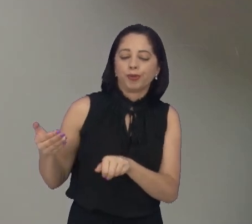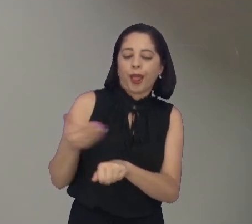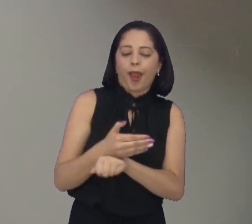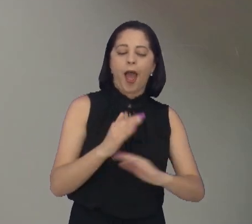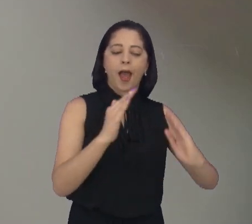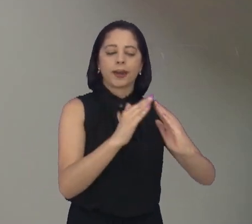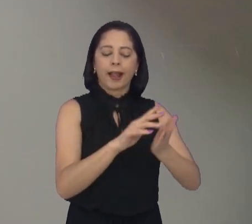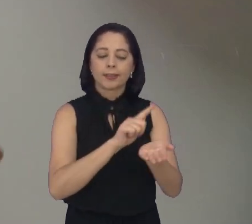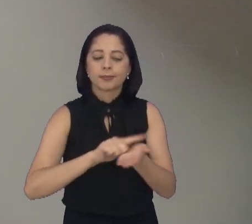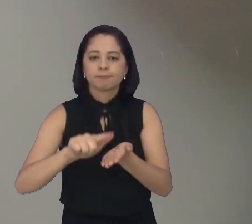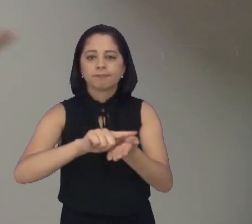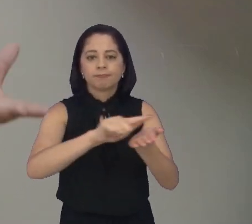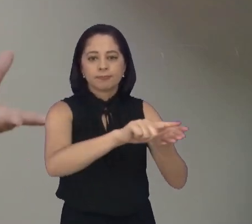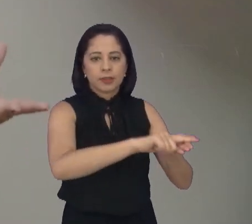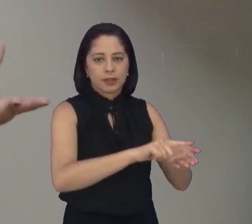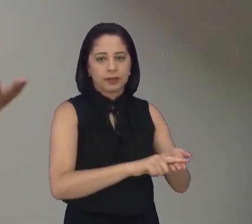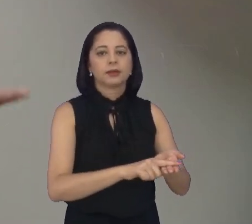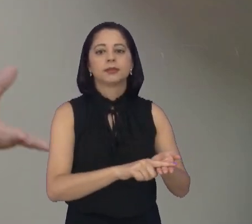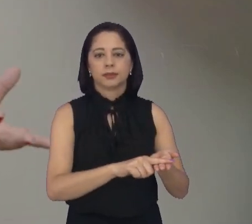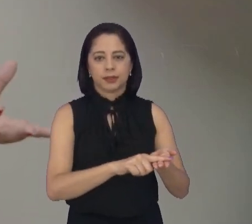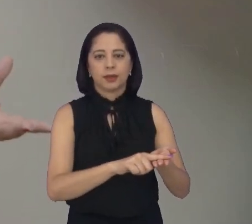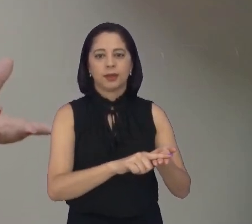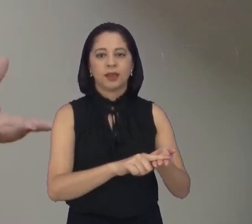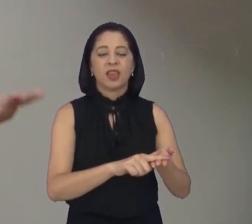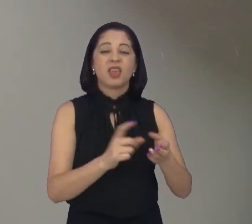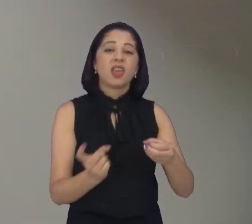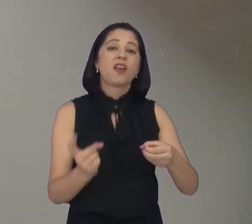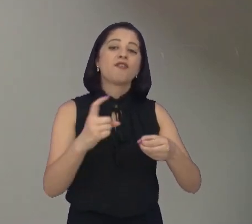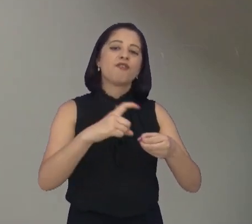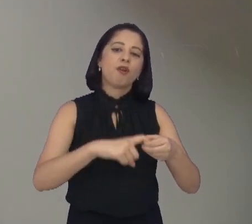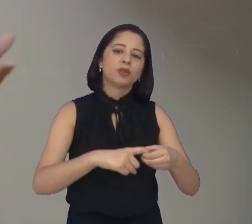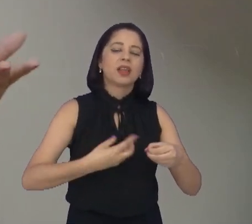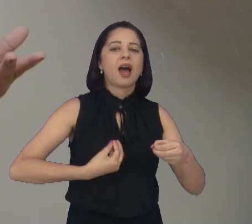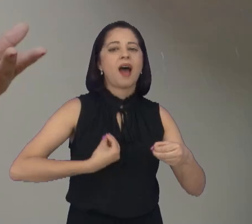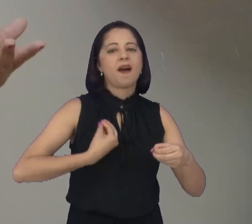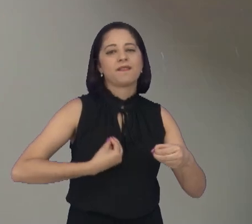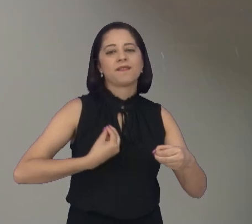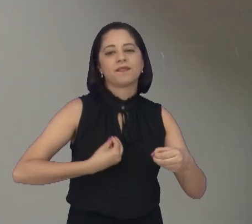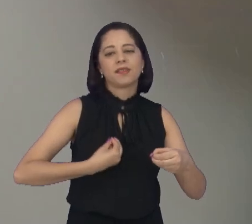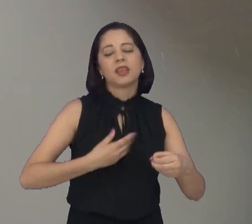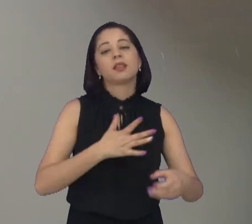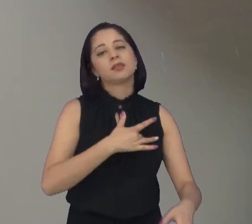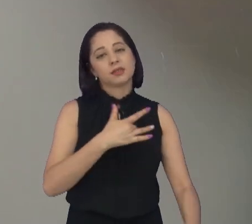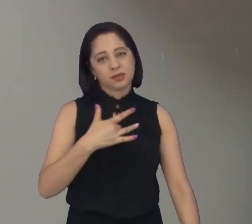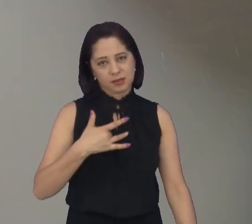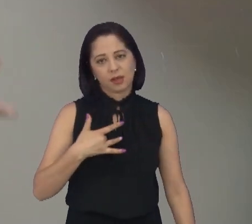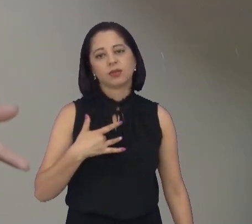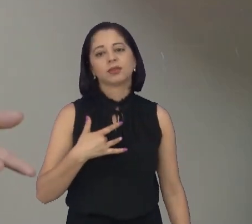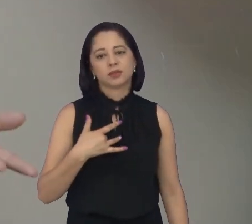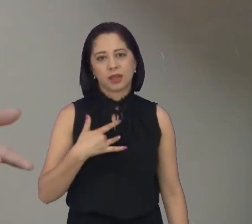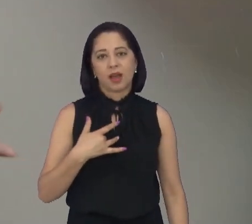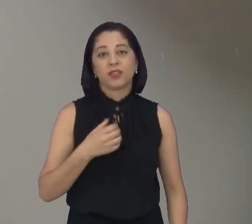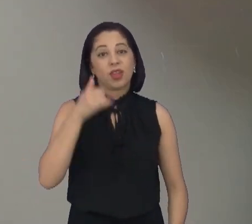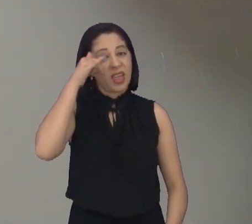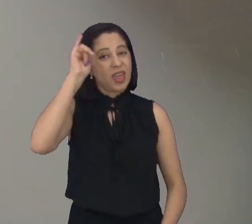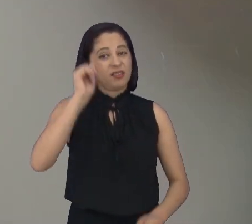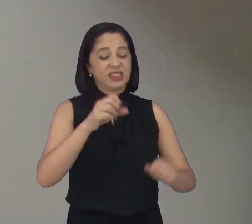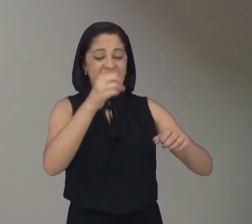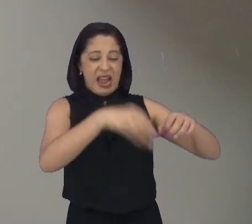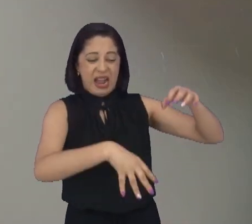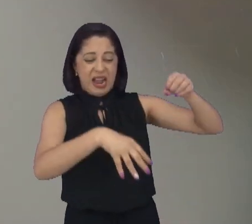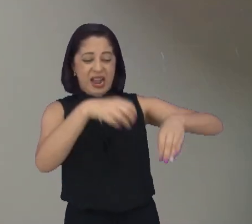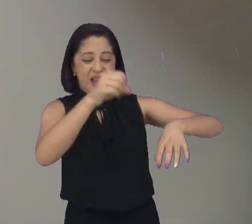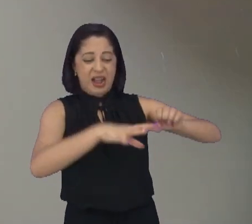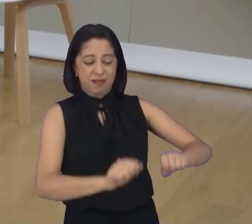de imóveis e a retomada de uma rotina muito mais saudável e sem acúmulos.